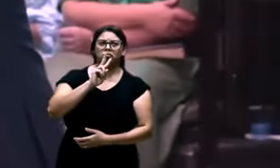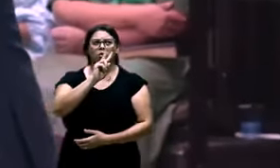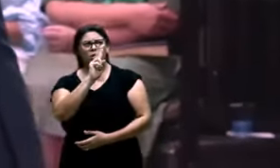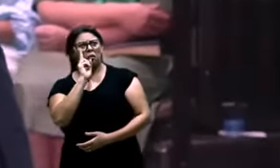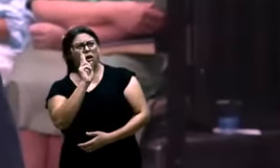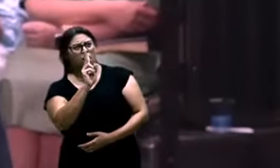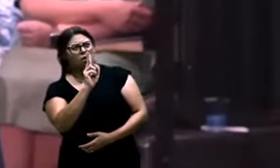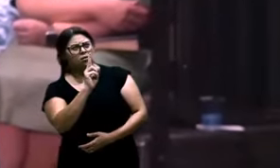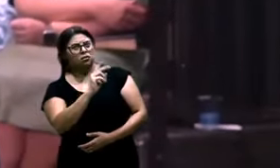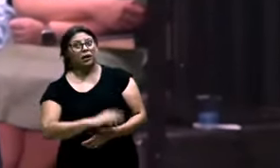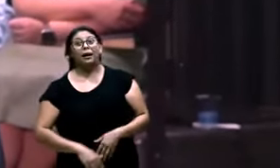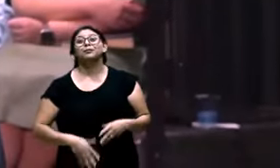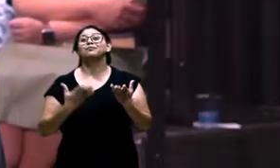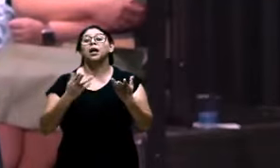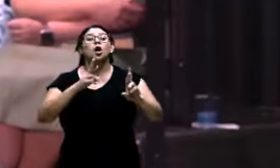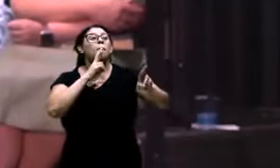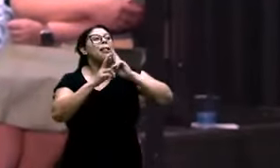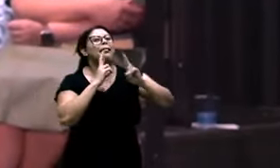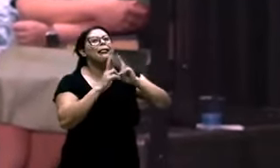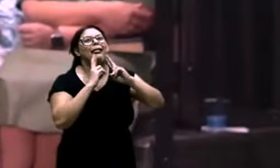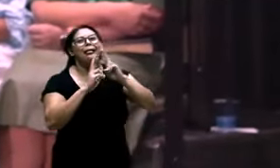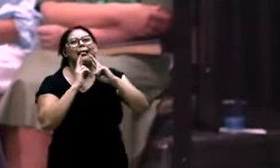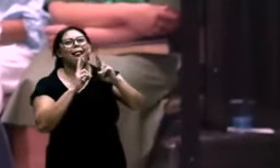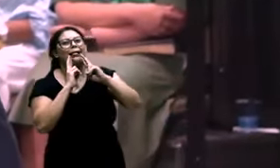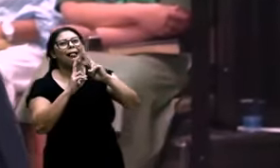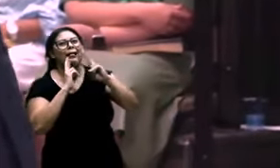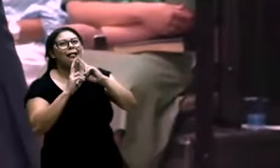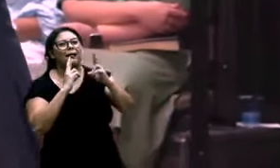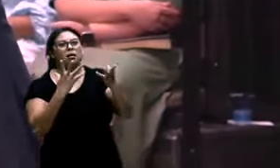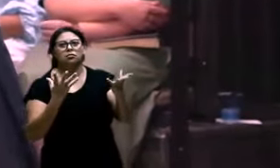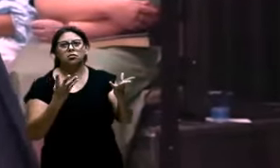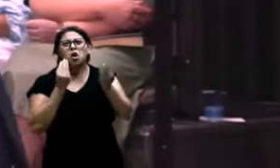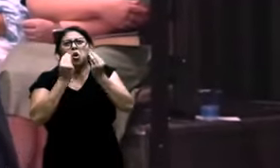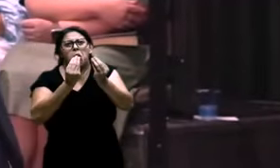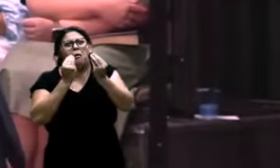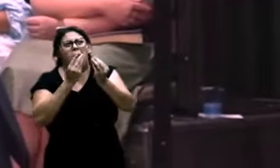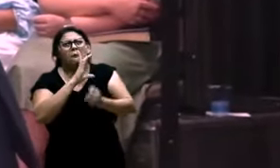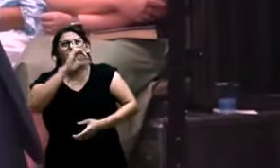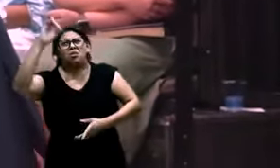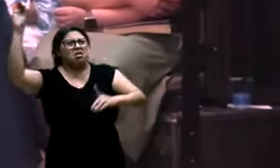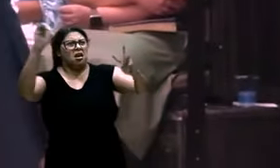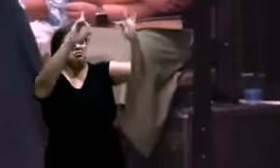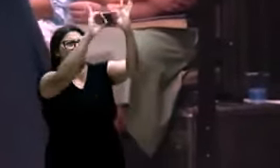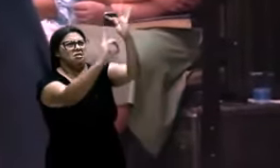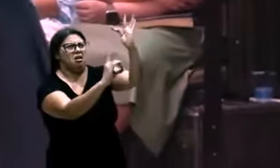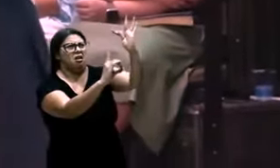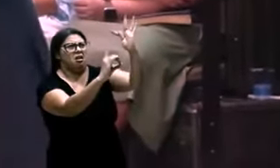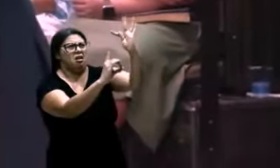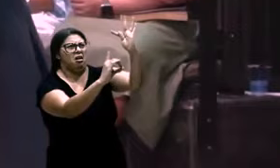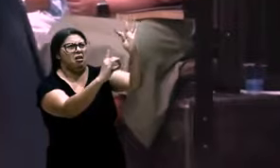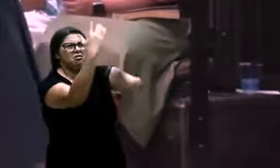madeira, começaram a murmurar. Na mentalidade deles, como pode Deus habitar em um templo